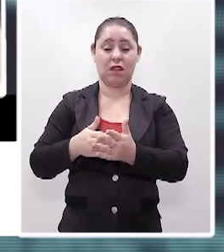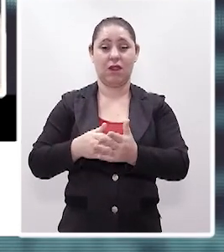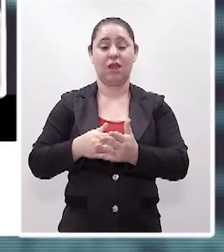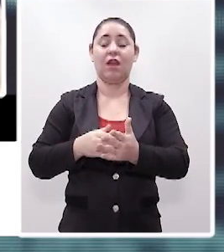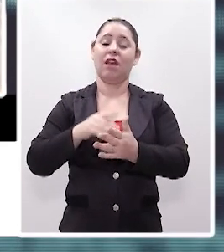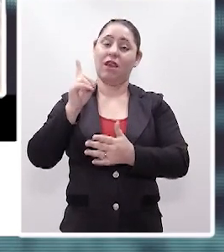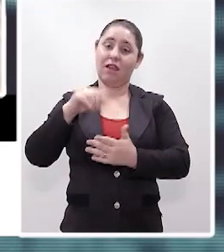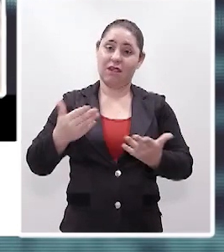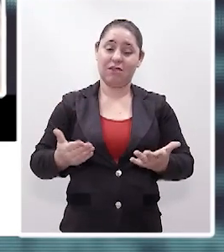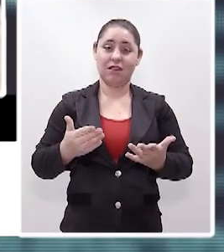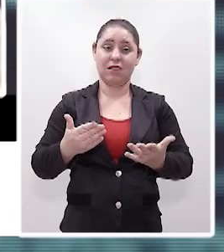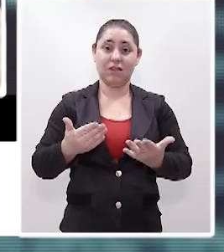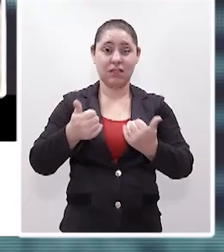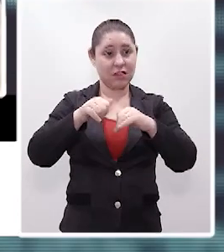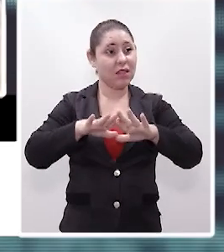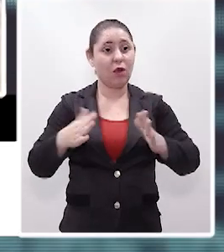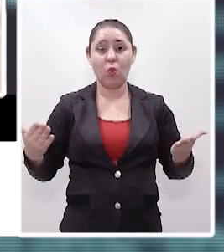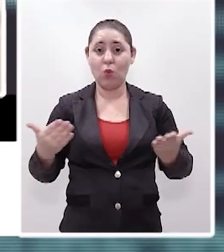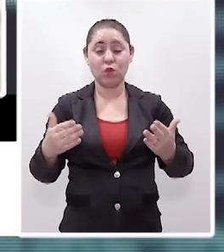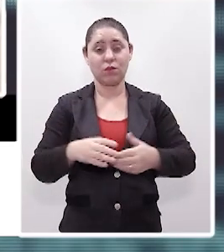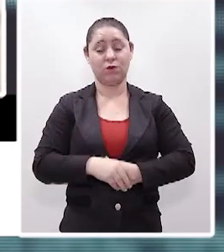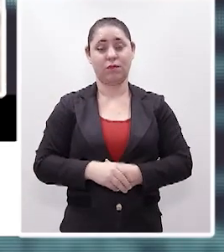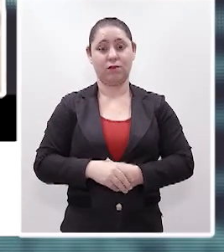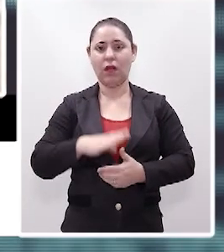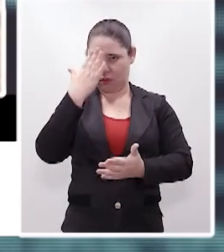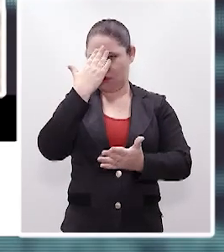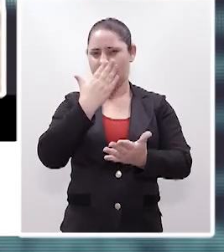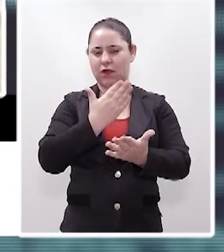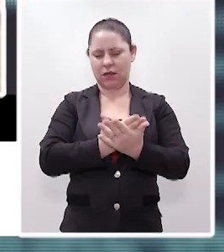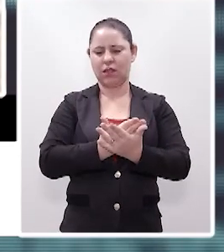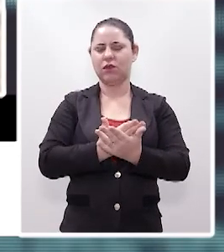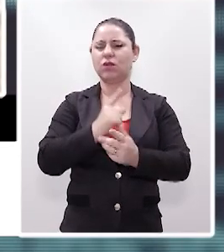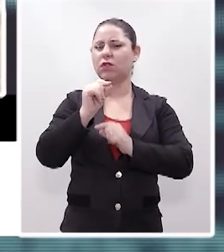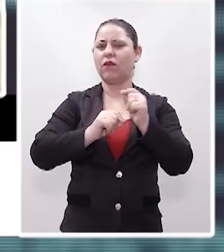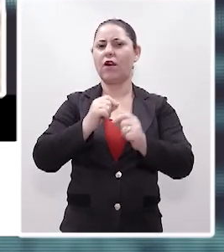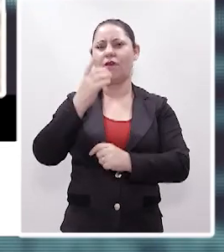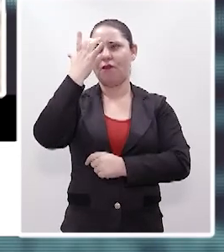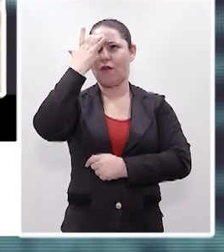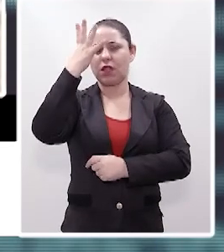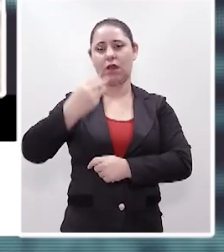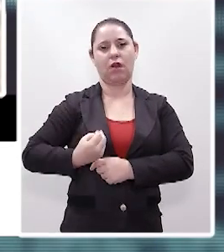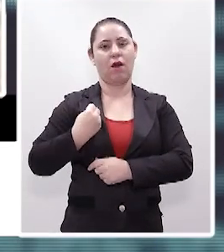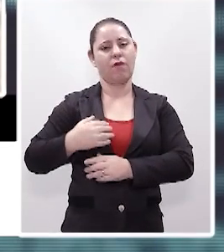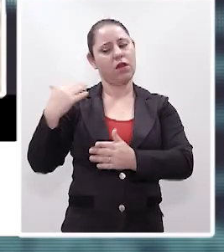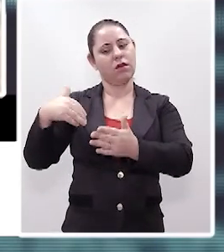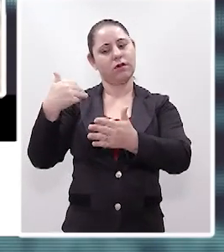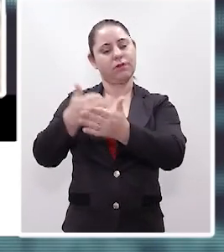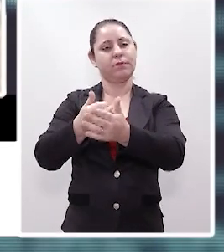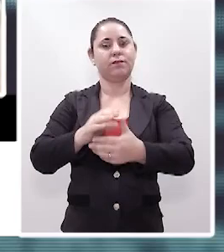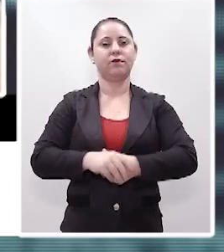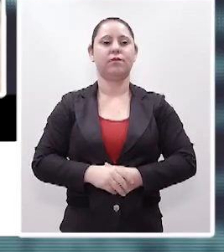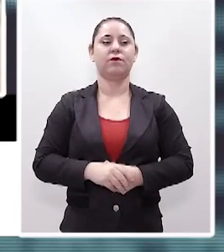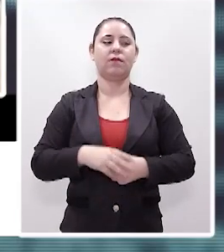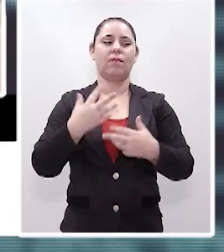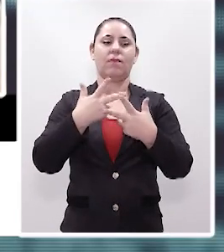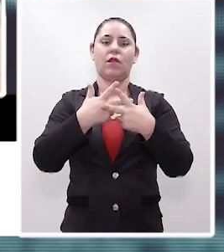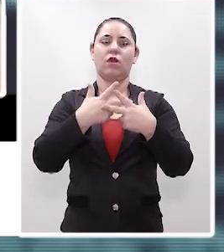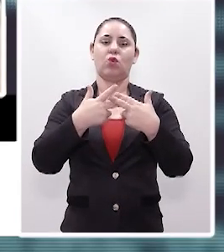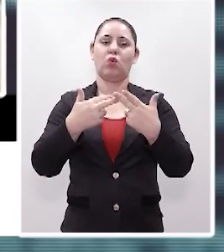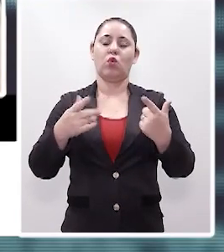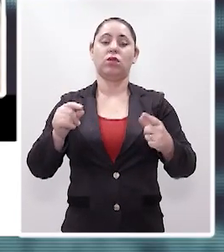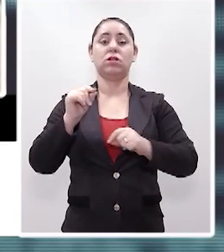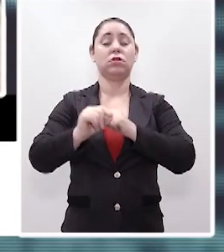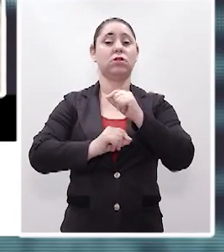aqui, estamos aqui. E eu acredito que isso vai facilitar muito a nossa vida daqui para frente. Então, são coisas